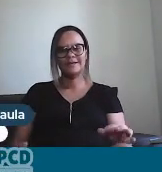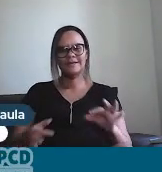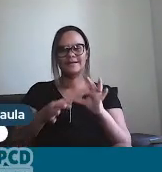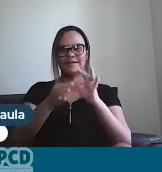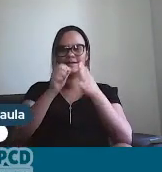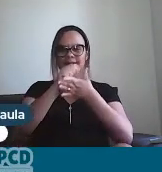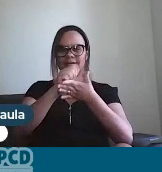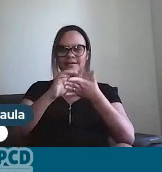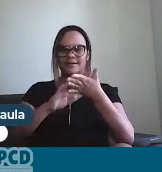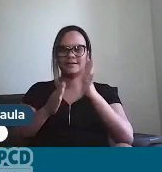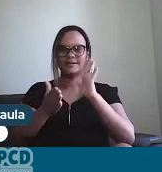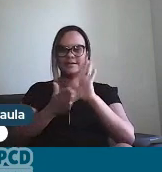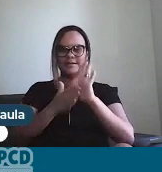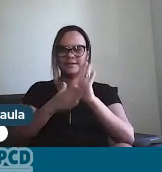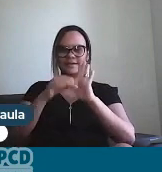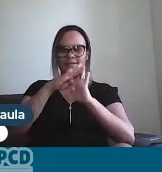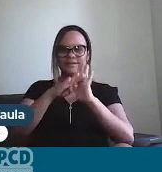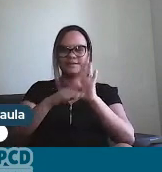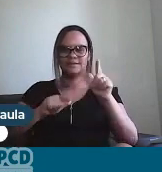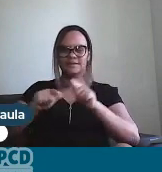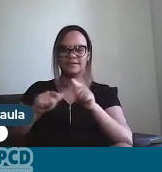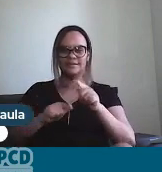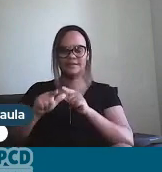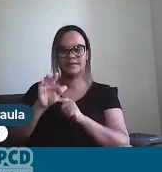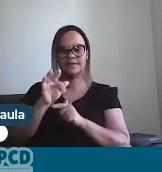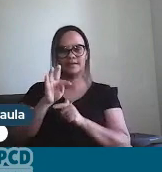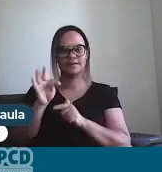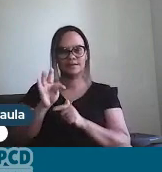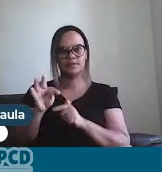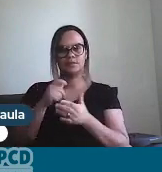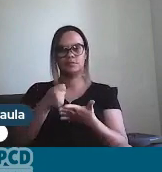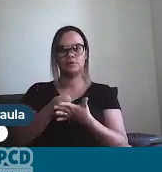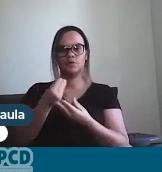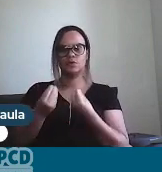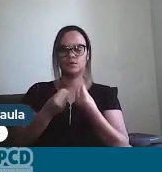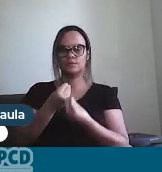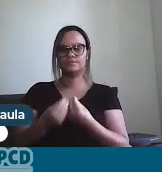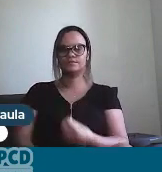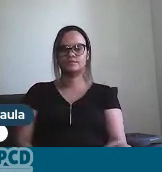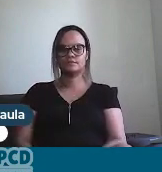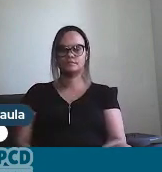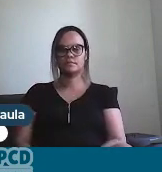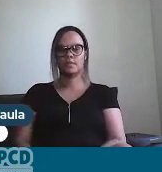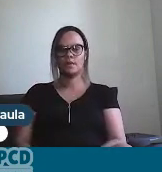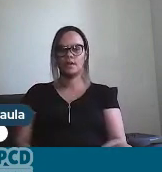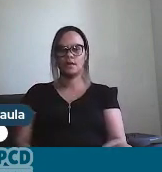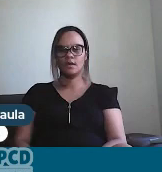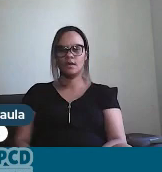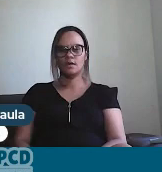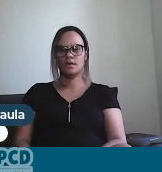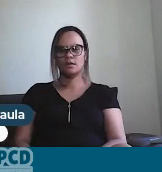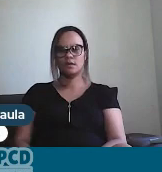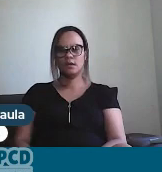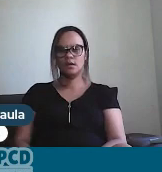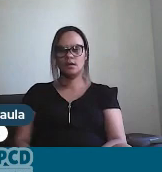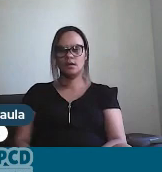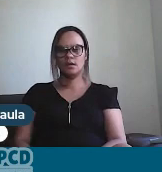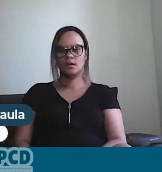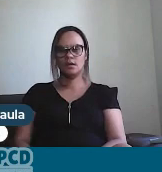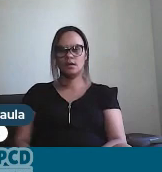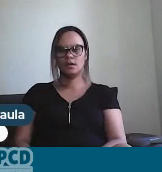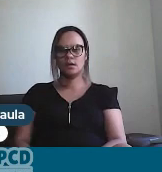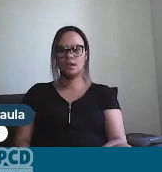atividades propostas lá no plano de trabalho do GT, né? A gente tem que determinar como vai ser essa capacitação, primeiro determinar quem serão